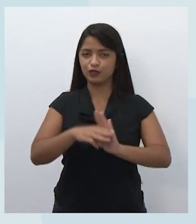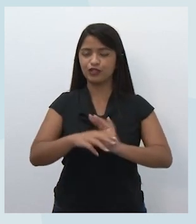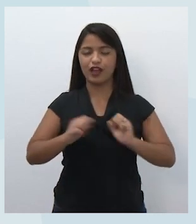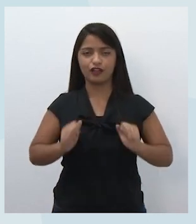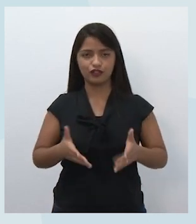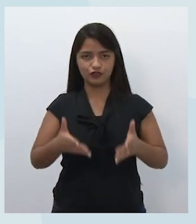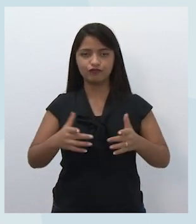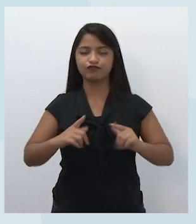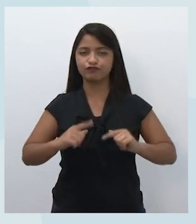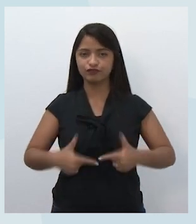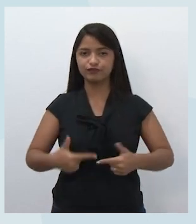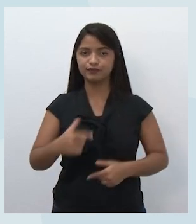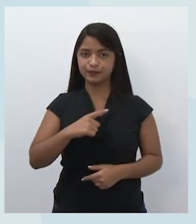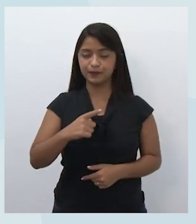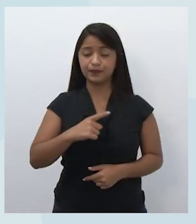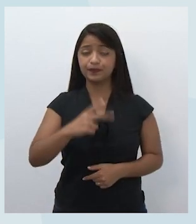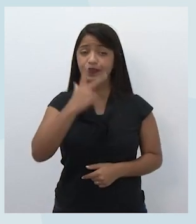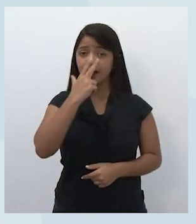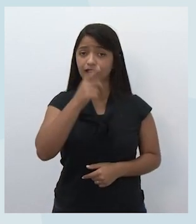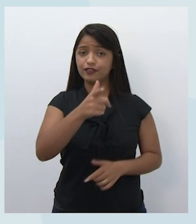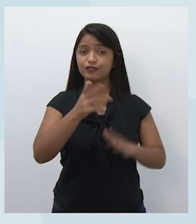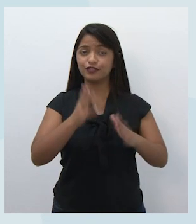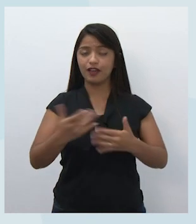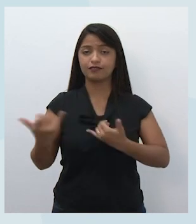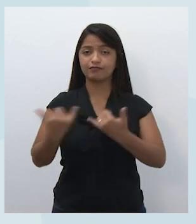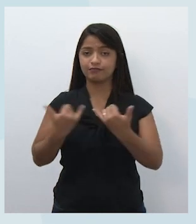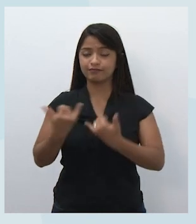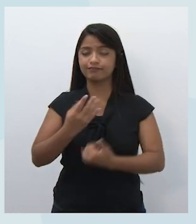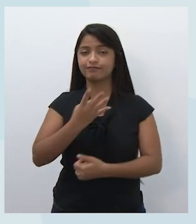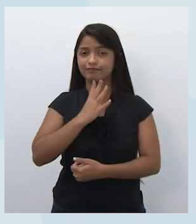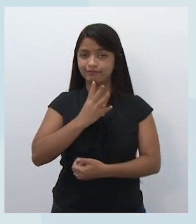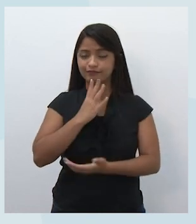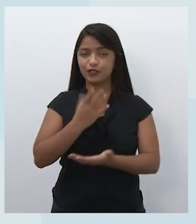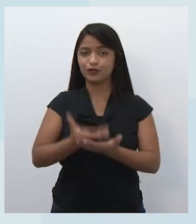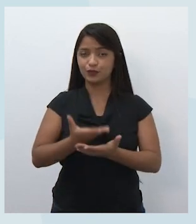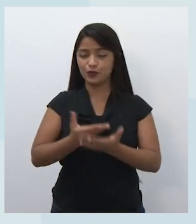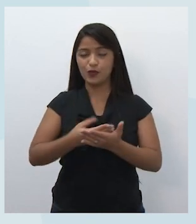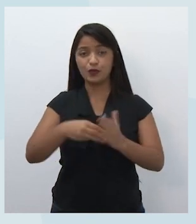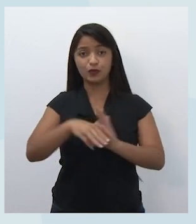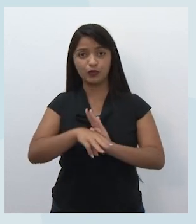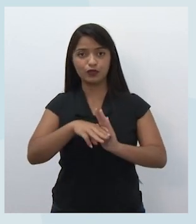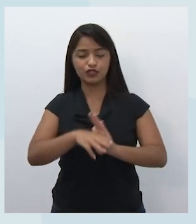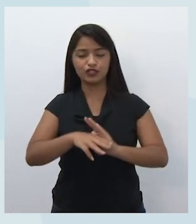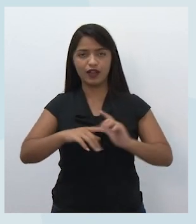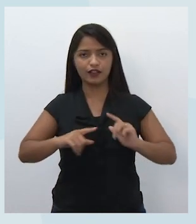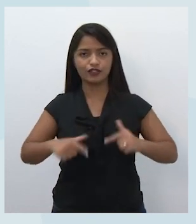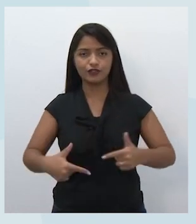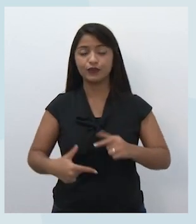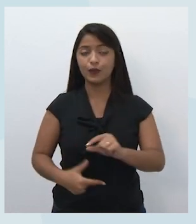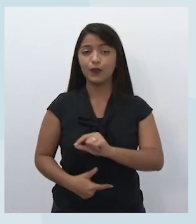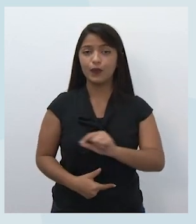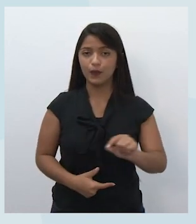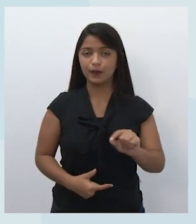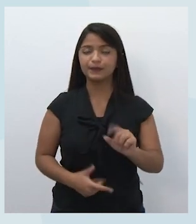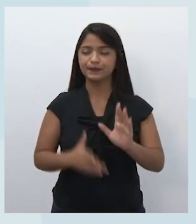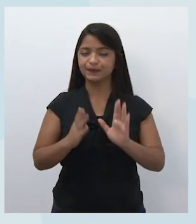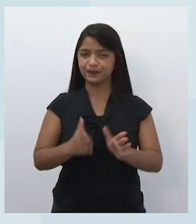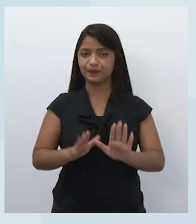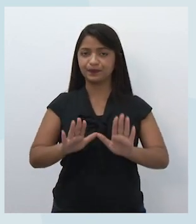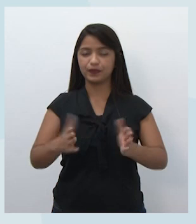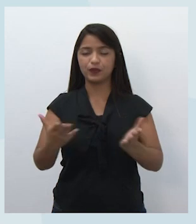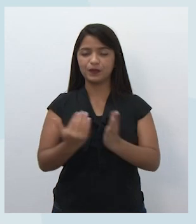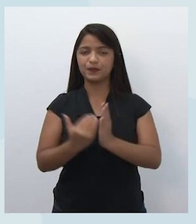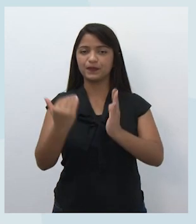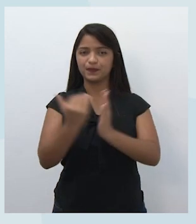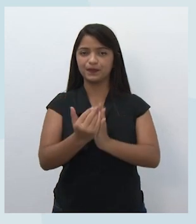acho que você já deve ter ouvido falar, estudado, que são metodologias ativas, mas também a gente vai aprofundar